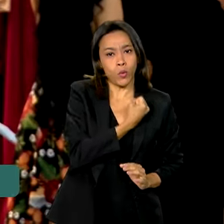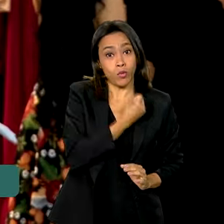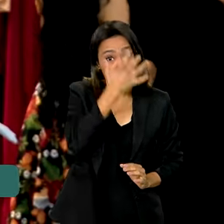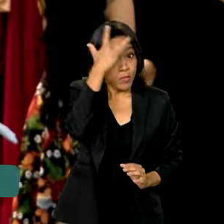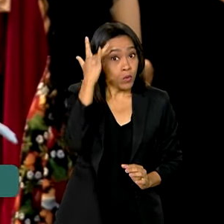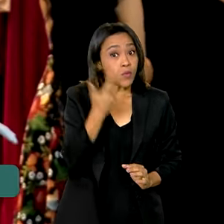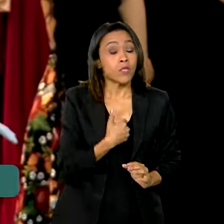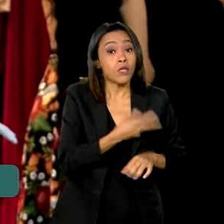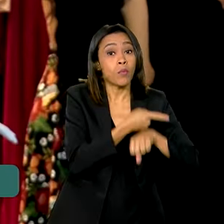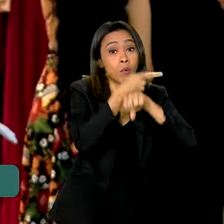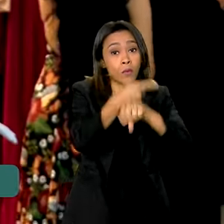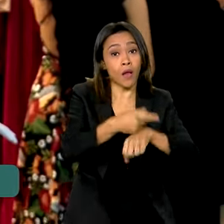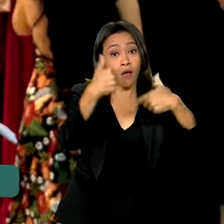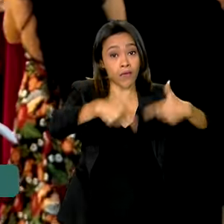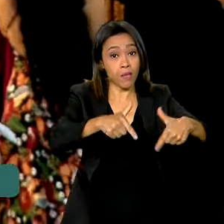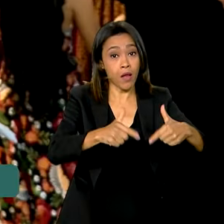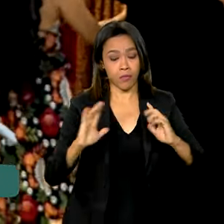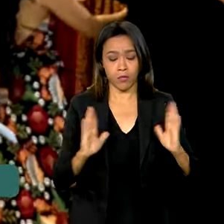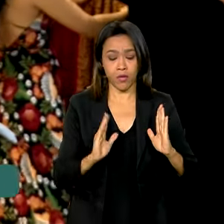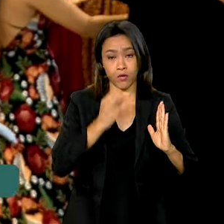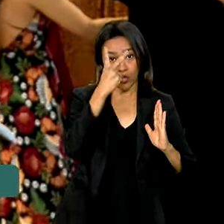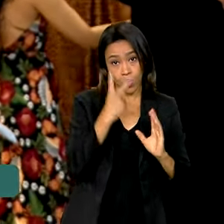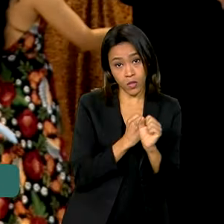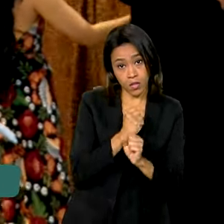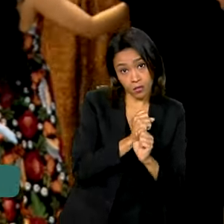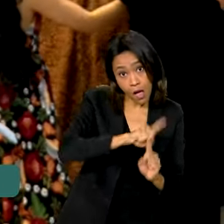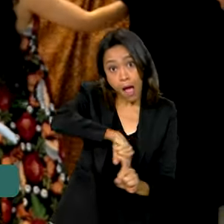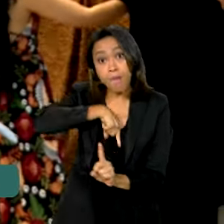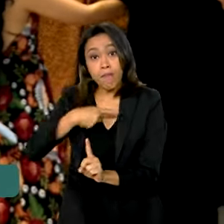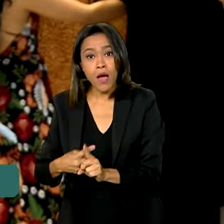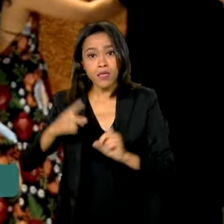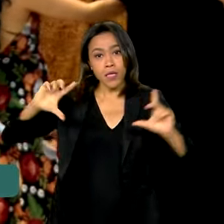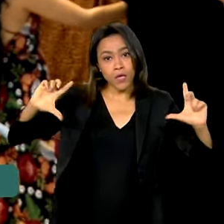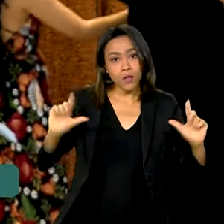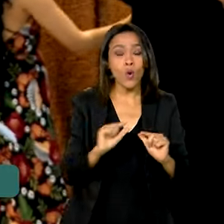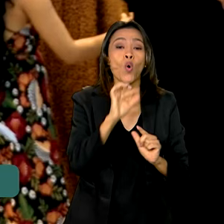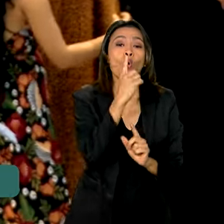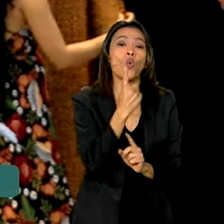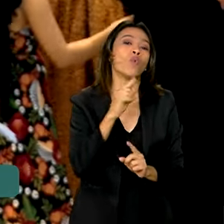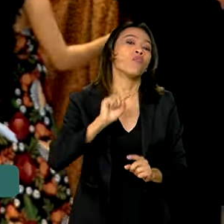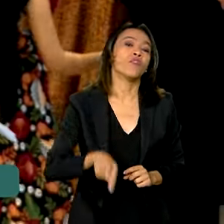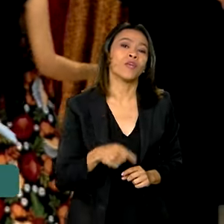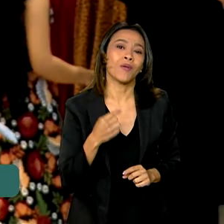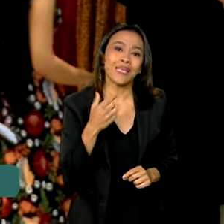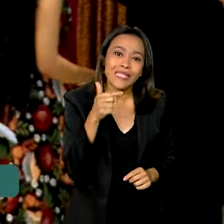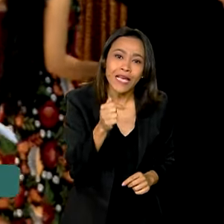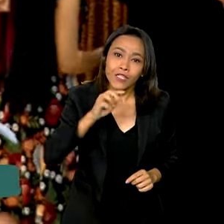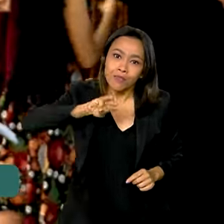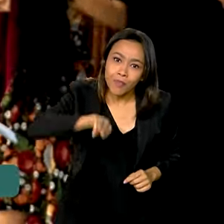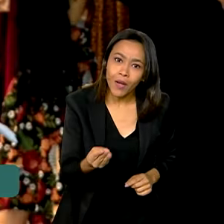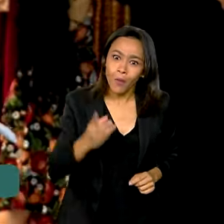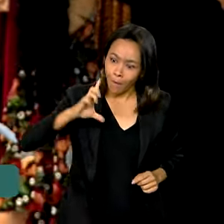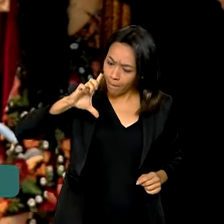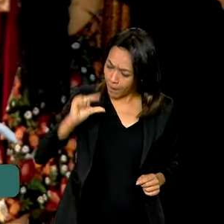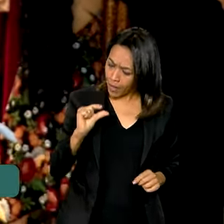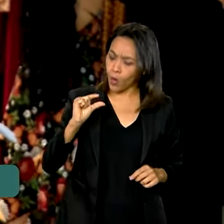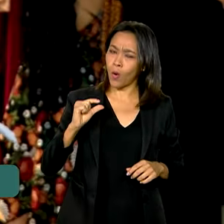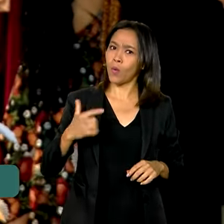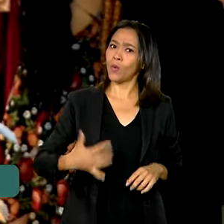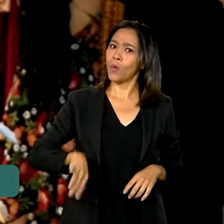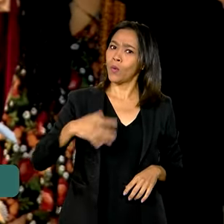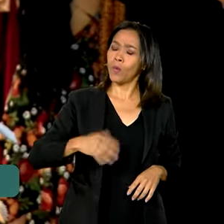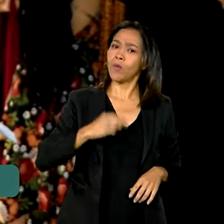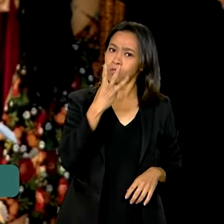que buscavam trabalho por 2 anos ou mais recuou para 1,7 milhão, o menor valor para um